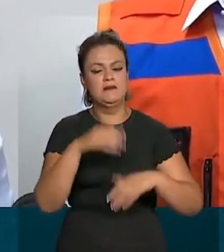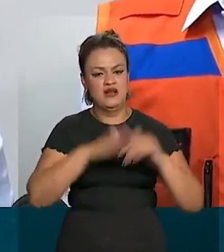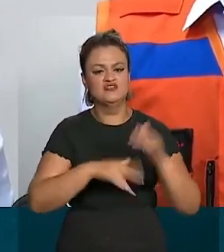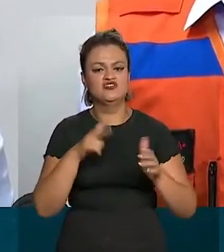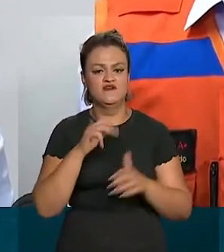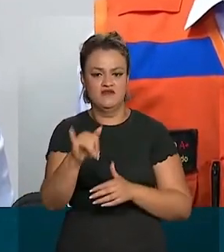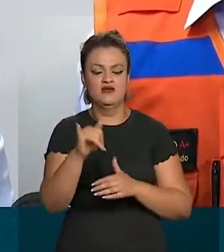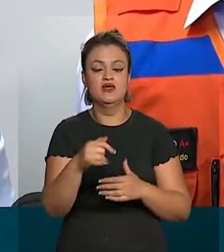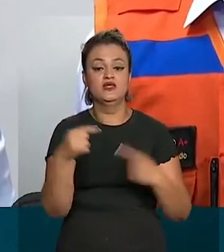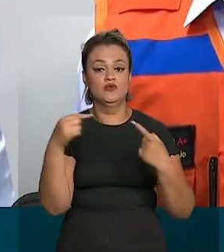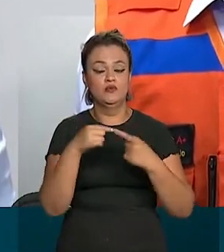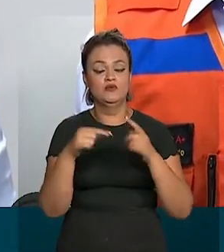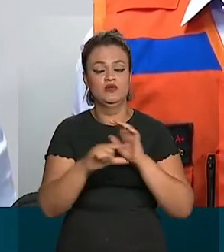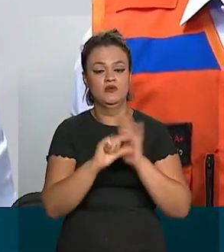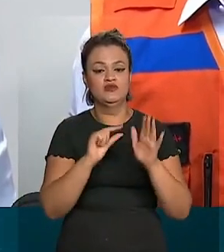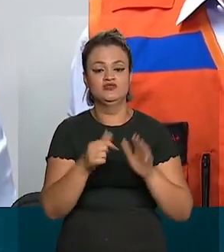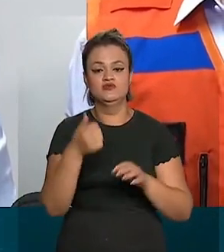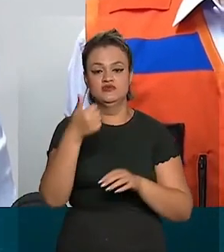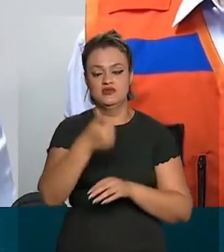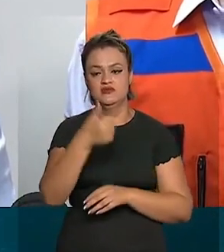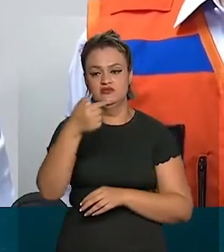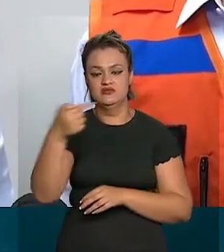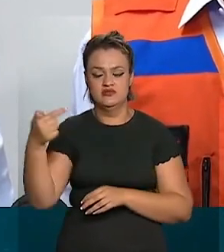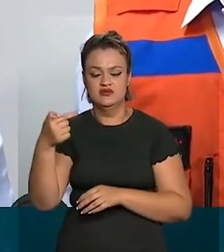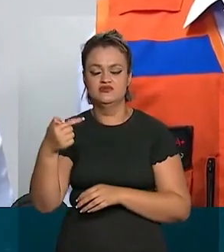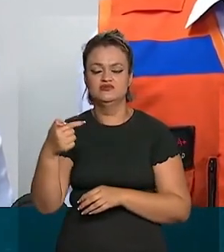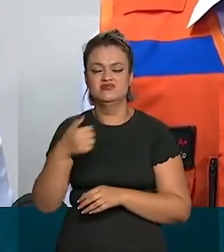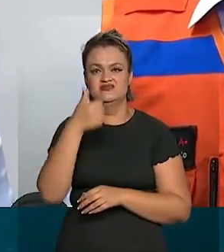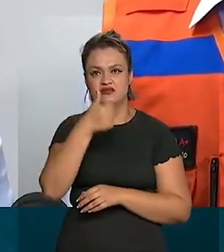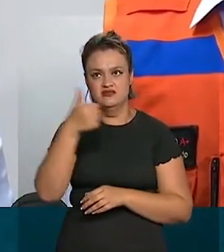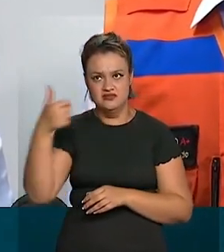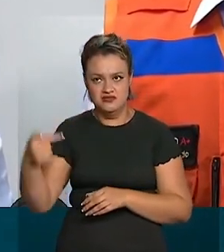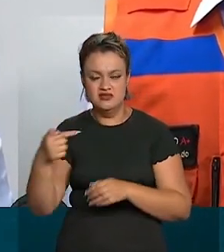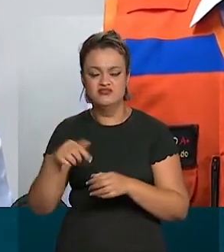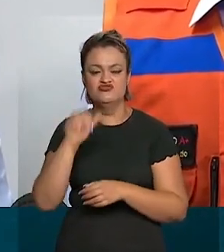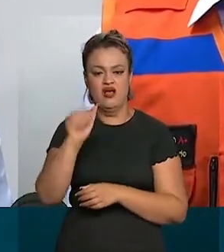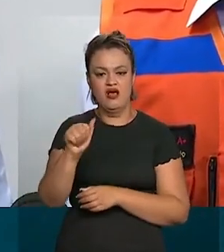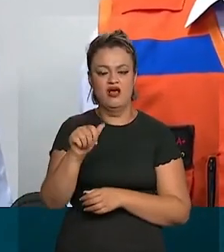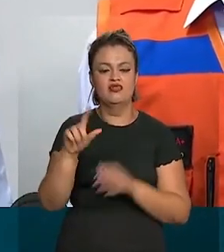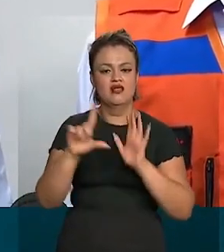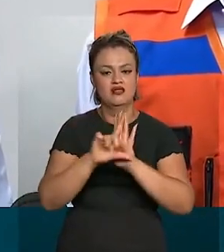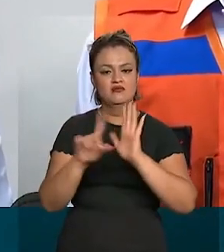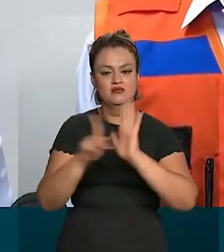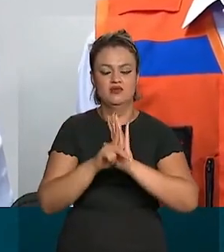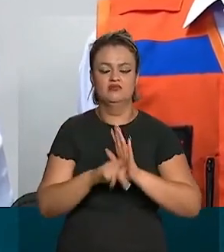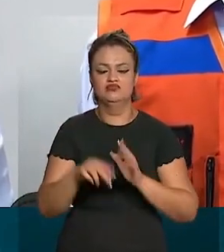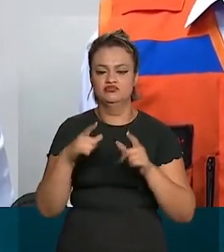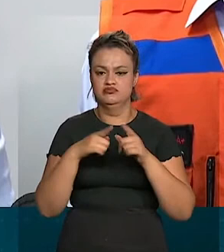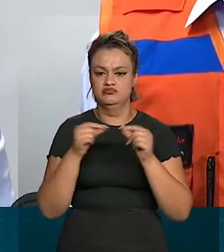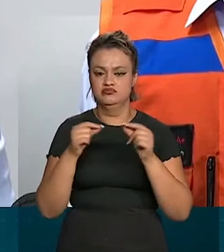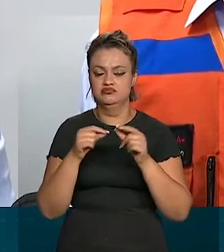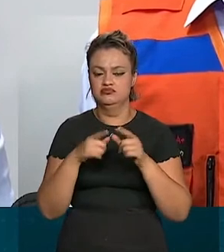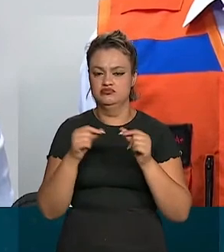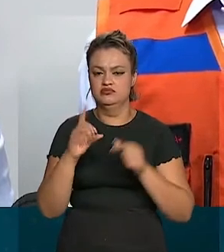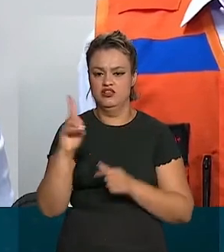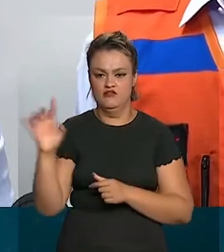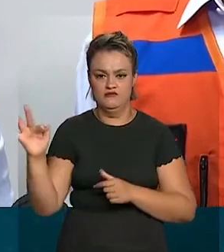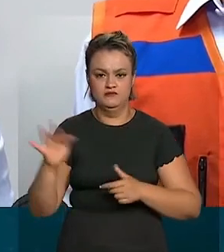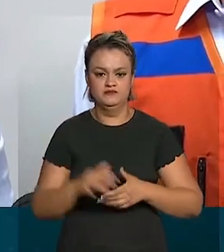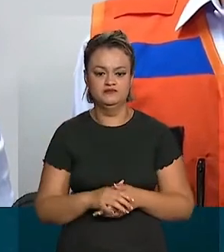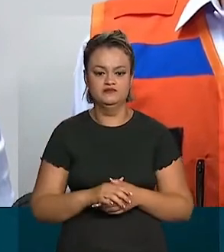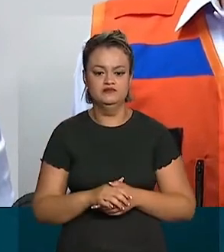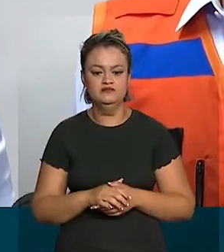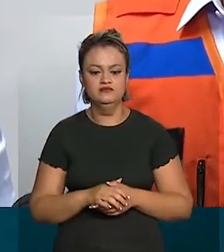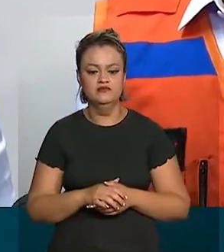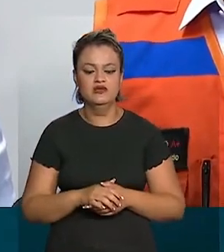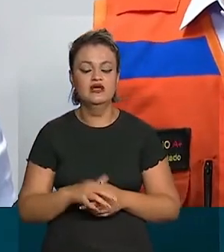objetivos previstos no artigo 117-A da Lei Orgânica do Distrito Federal. Parágrafo 1º. O interventor